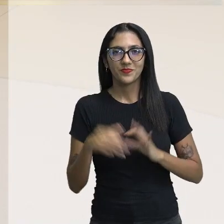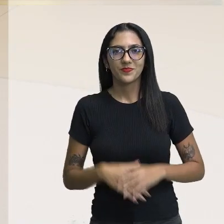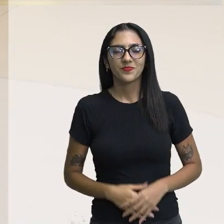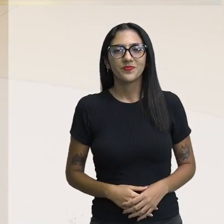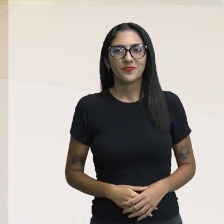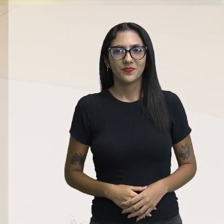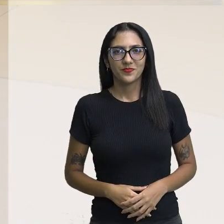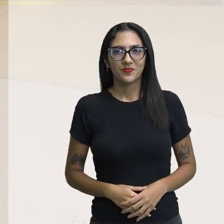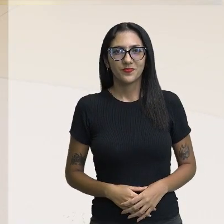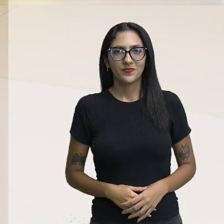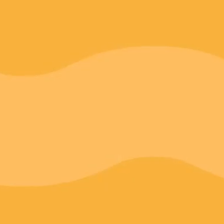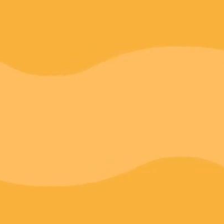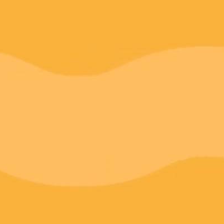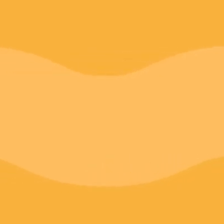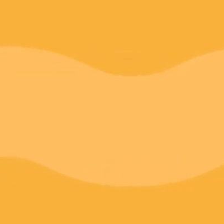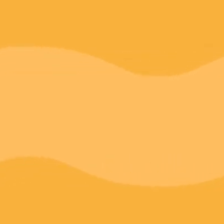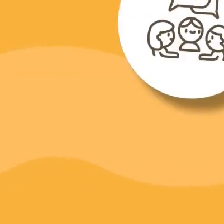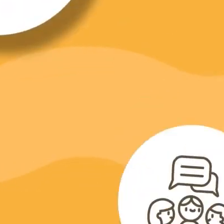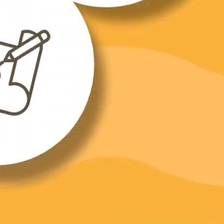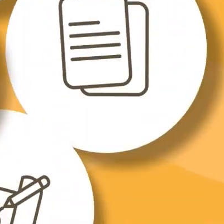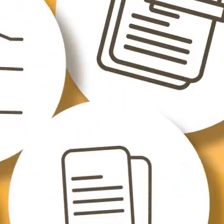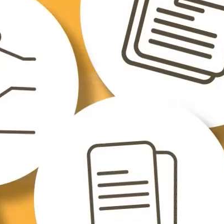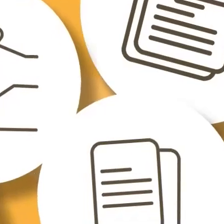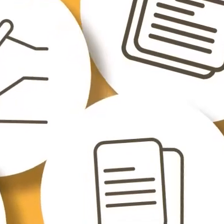nossa aula.